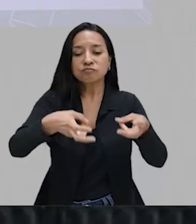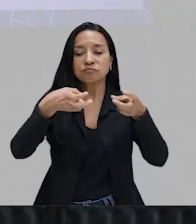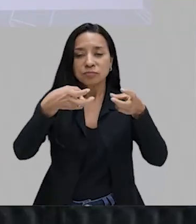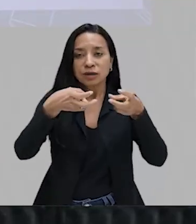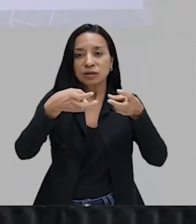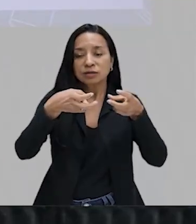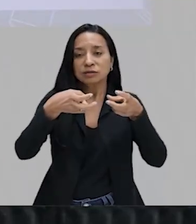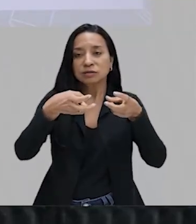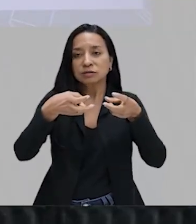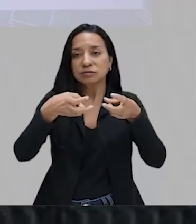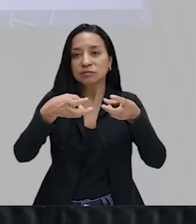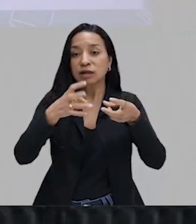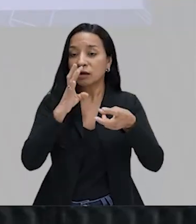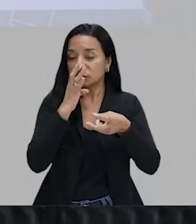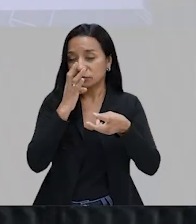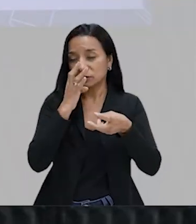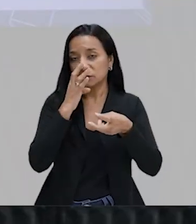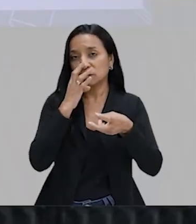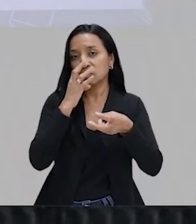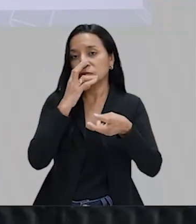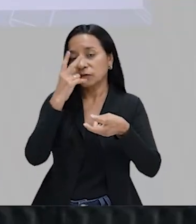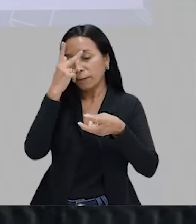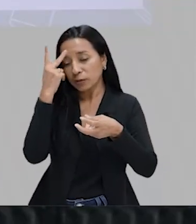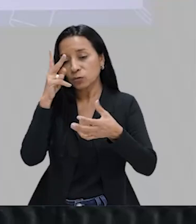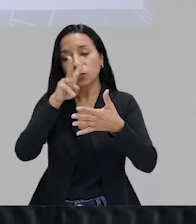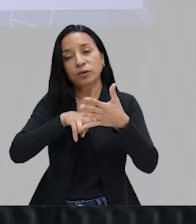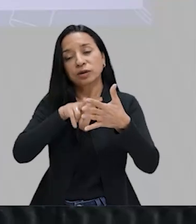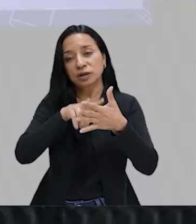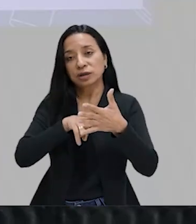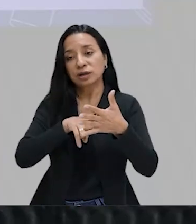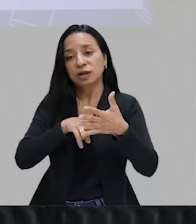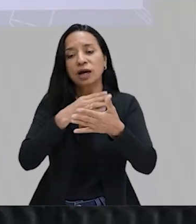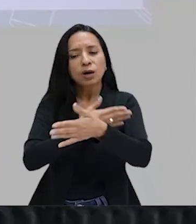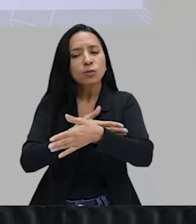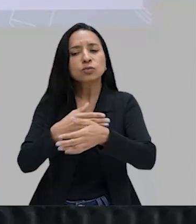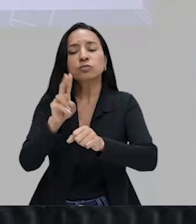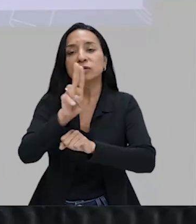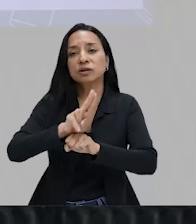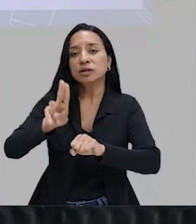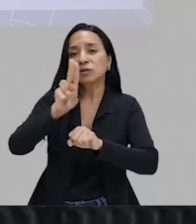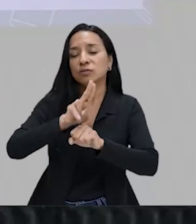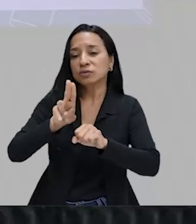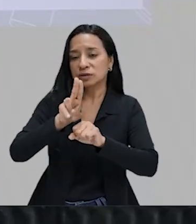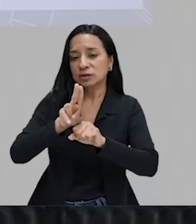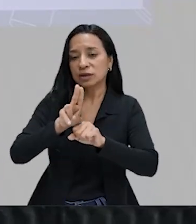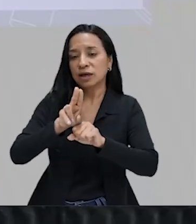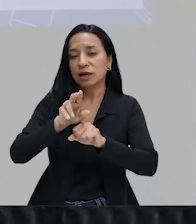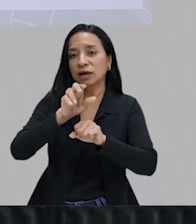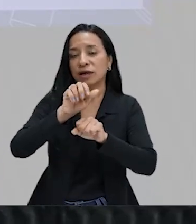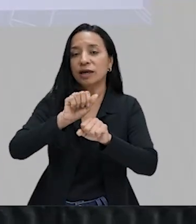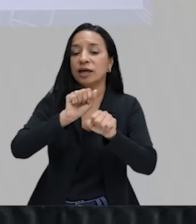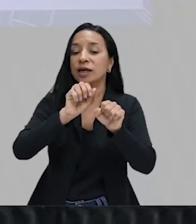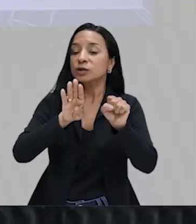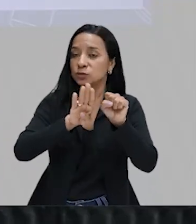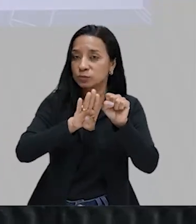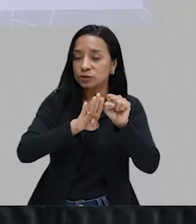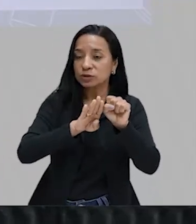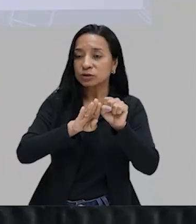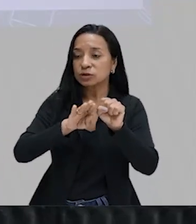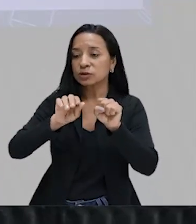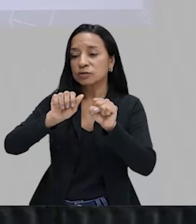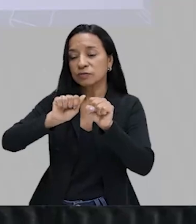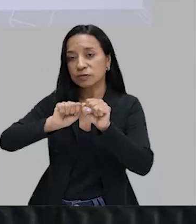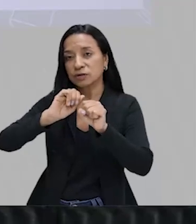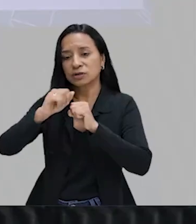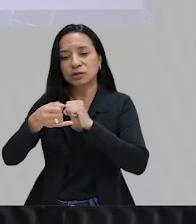nós já estamos tão acostumados a usar substantivo, adjetivo, uma vez que eu modifico esse posicionamento, já chama a atenção